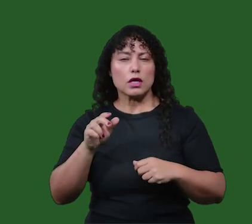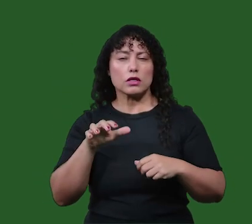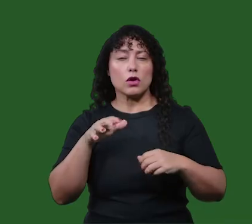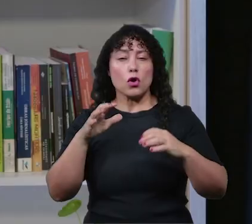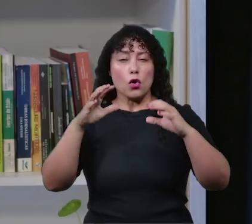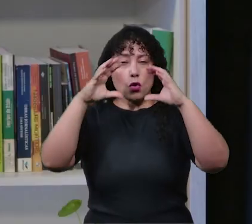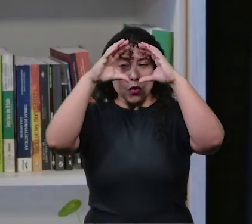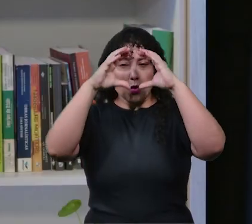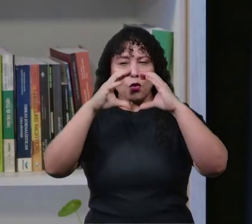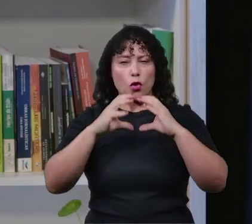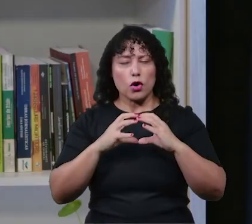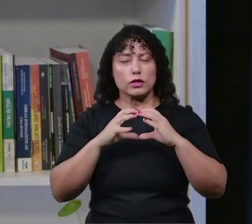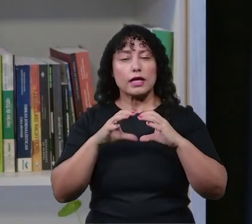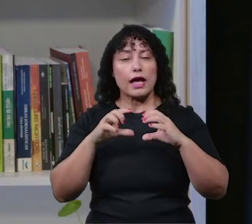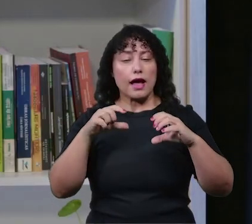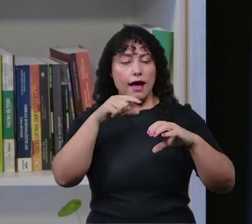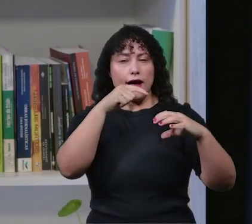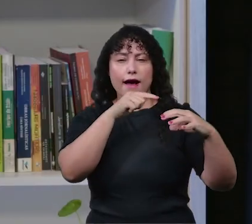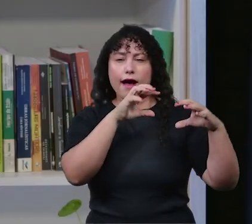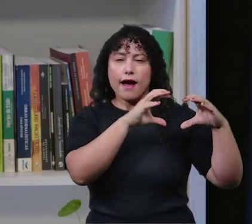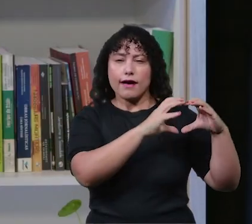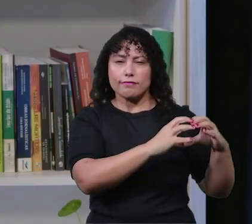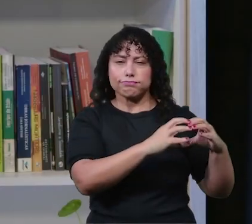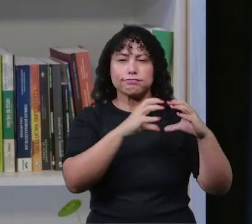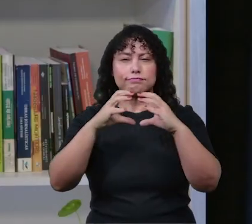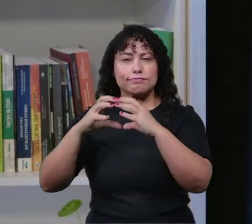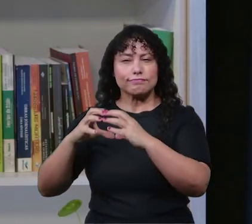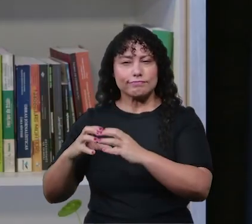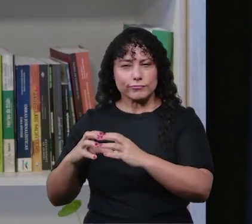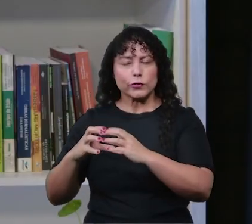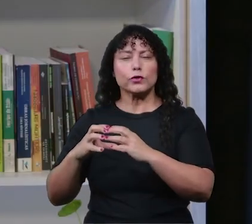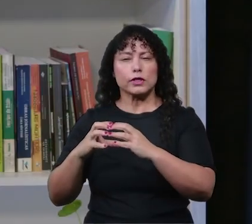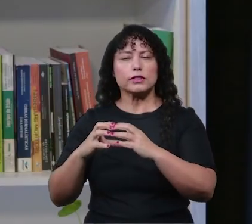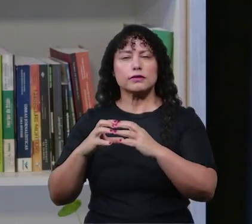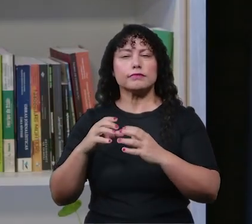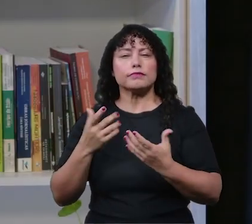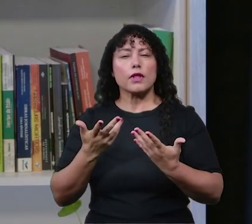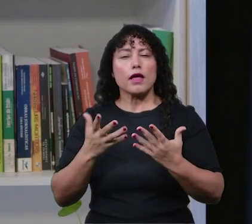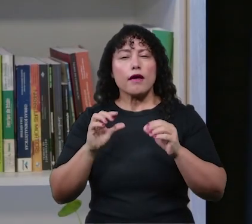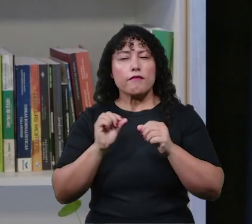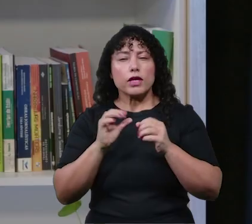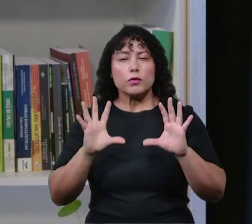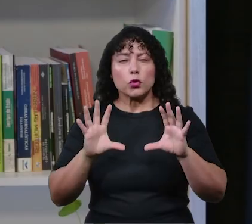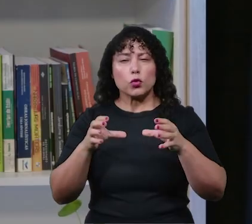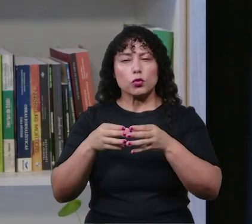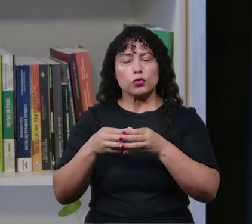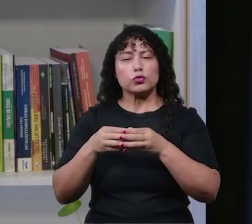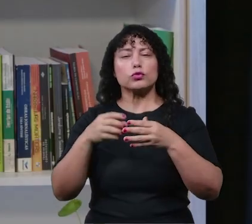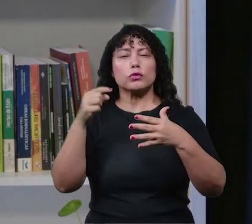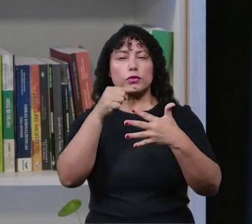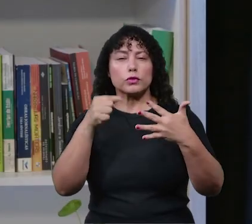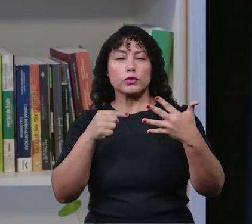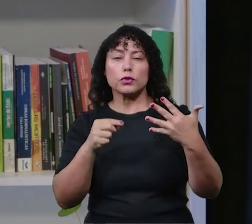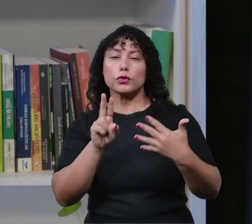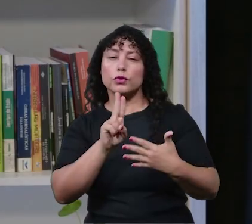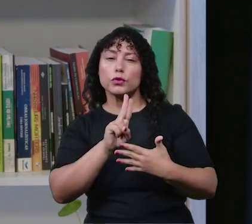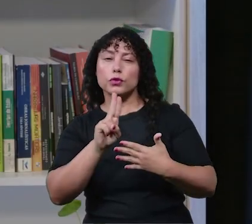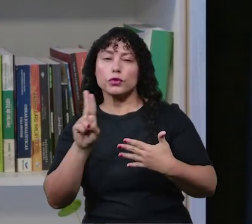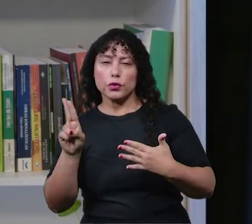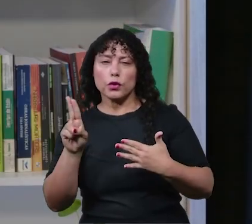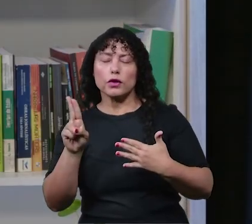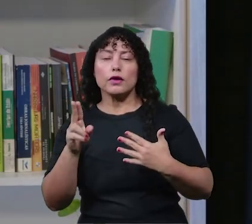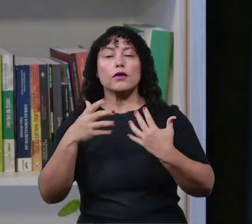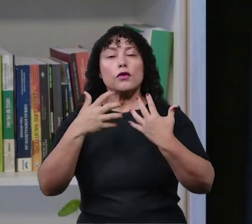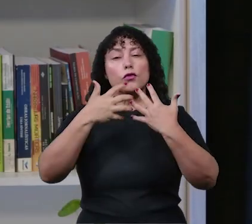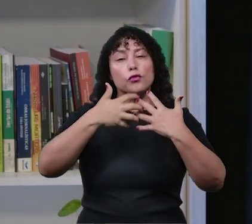as duas regiões do córtex pré-frontal é feita por um conjunto de funções que chamamos